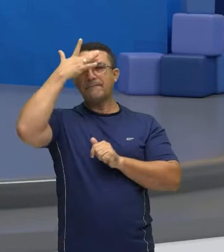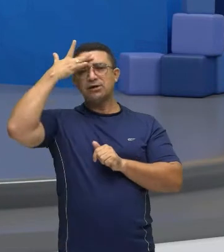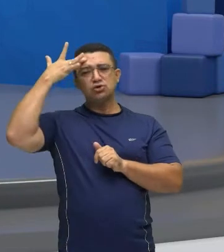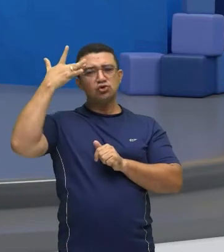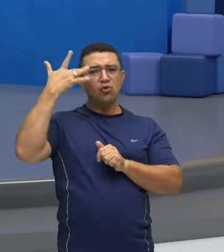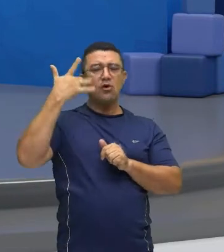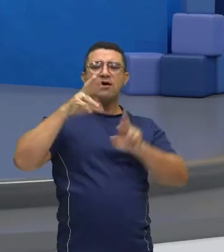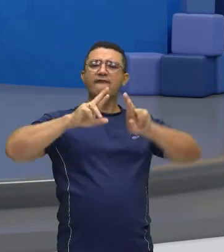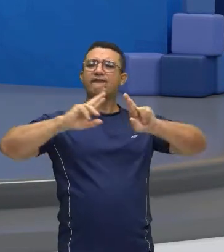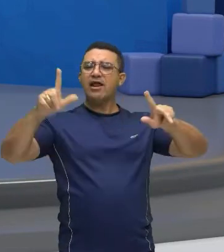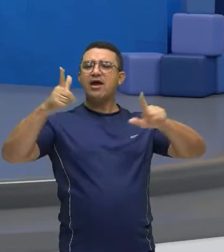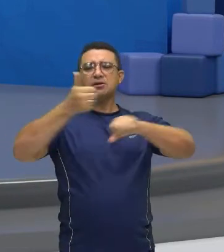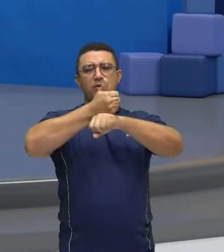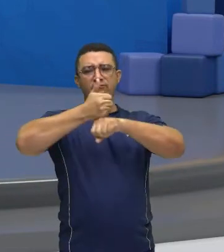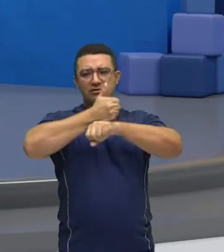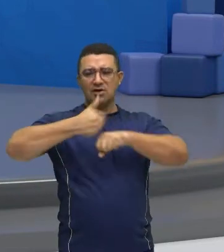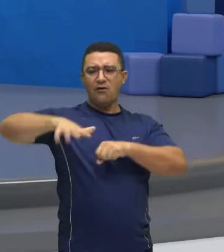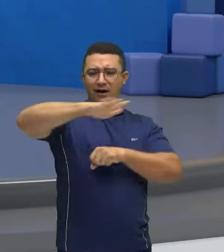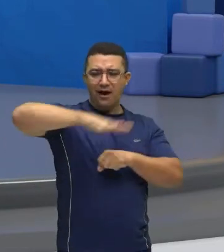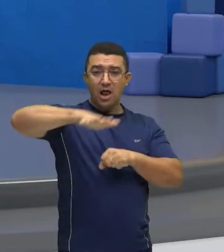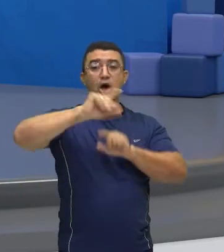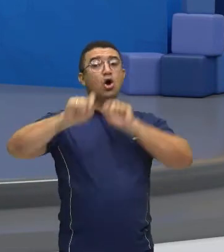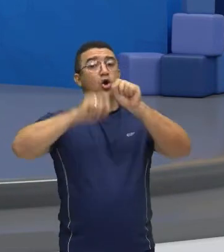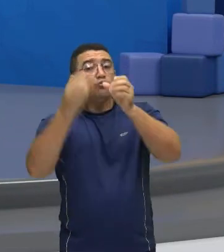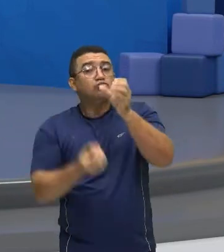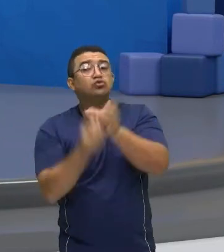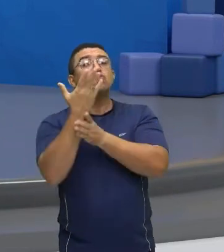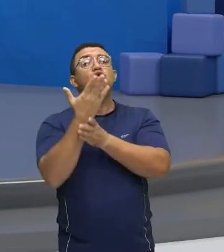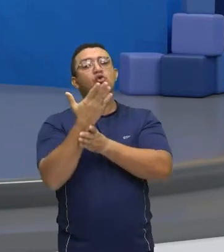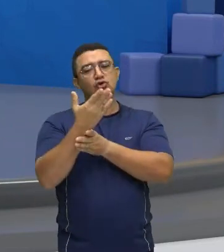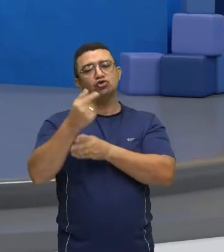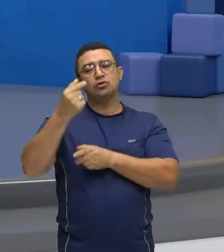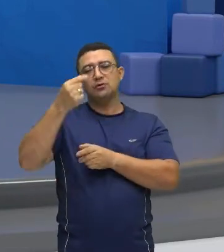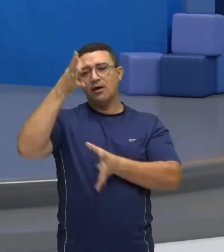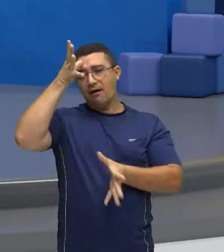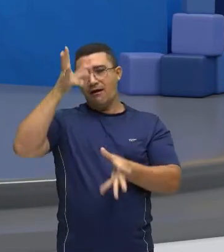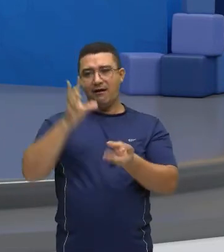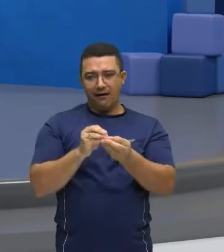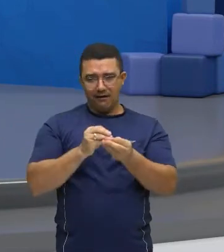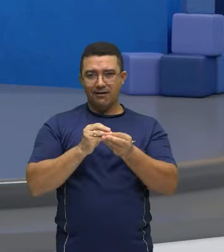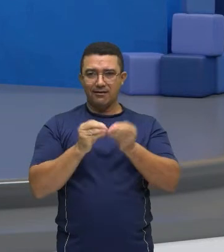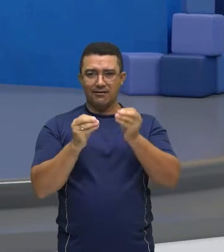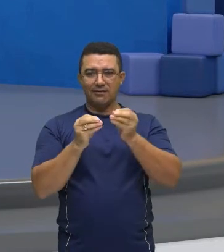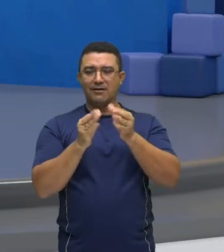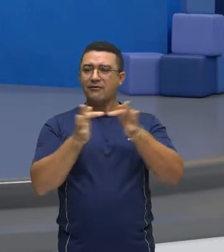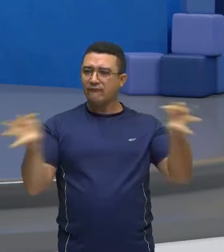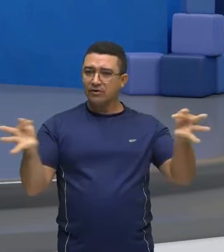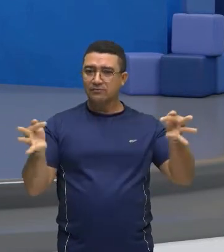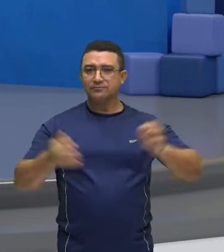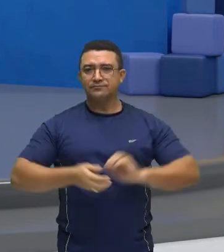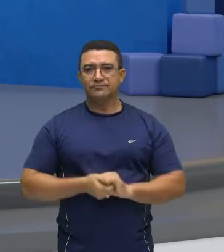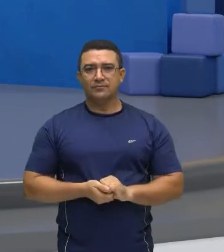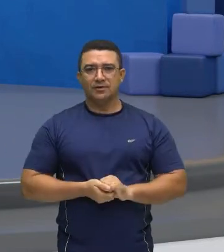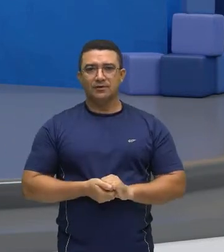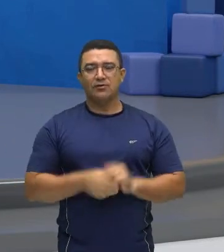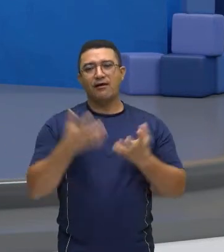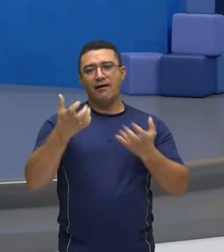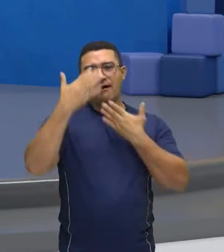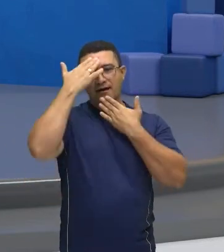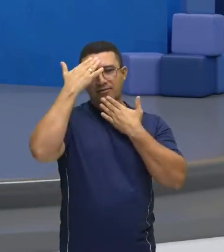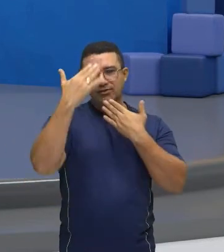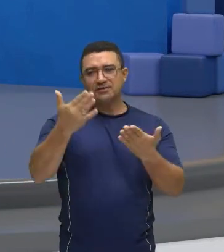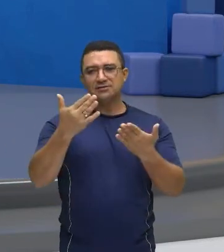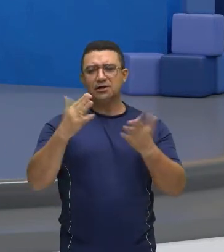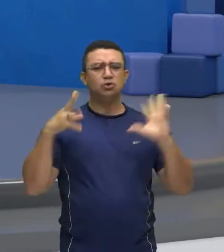áreas para poder compreender como ele se dá ao longo das gerações, não é? Então, agradeço muito a presença, né, dos